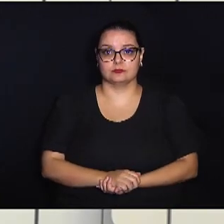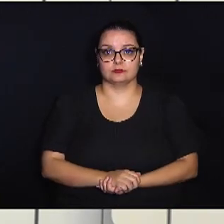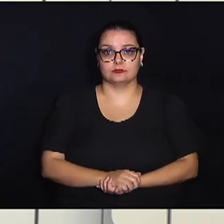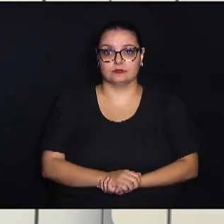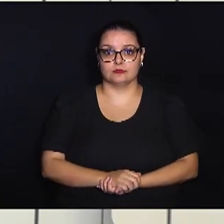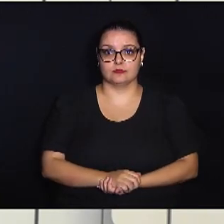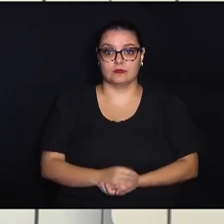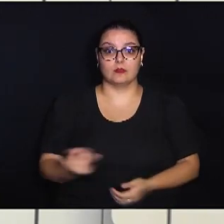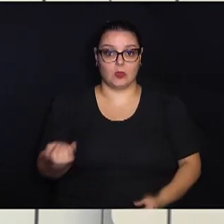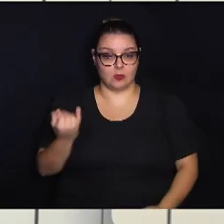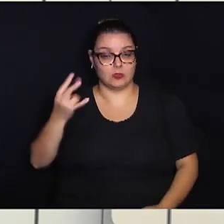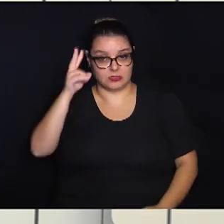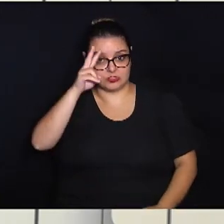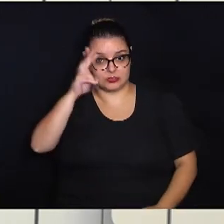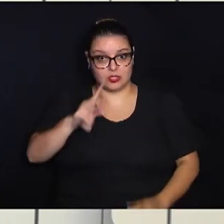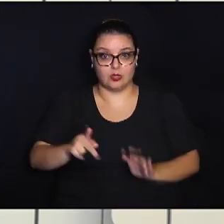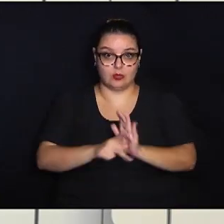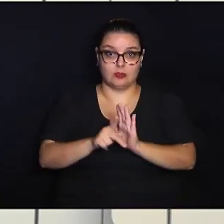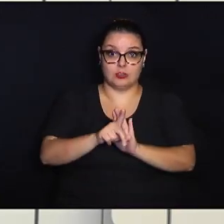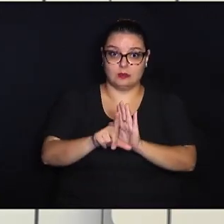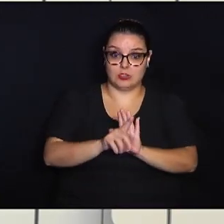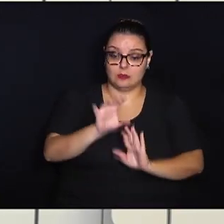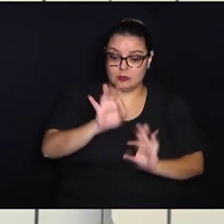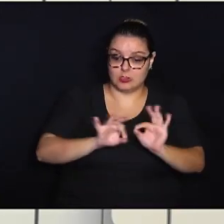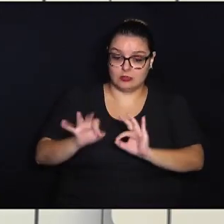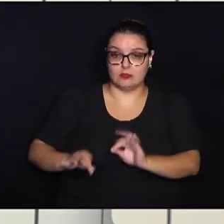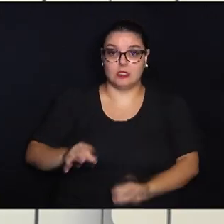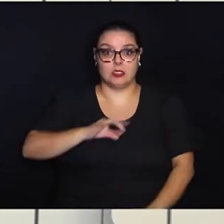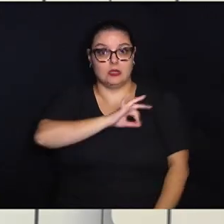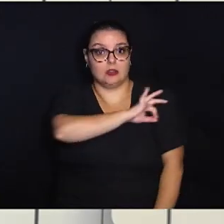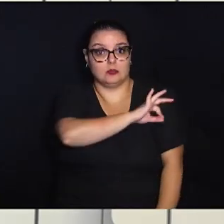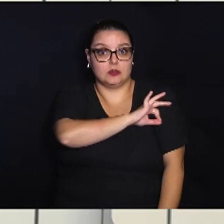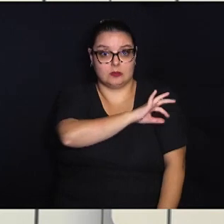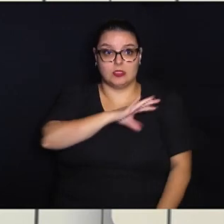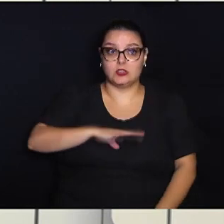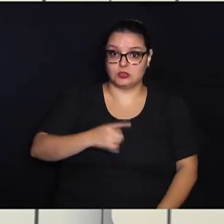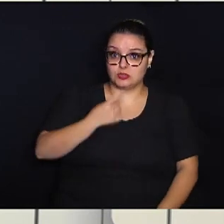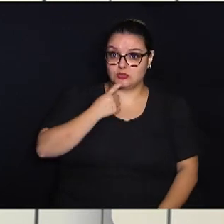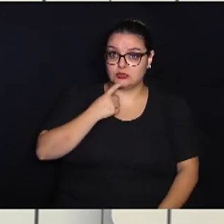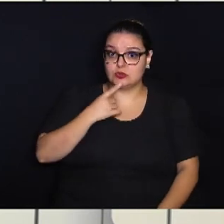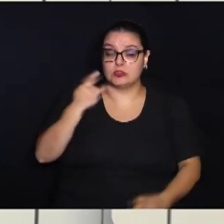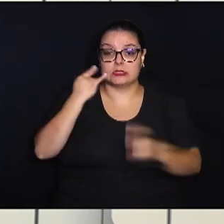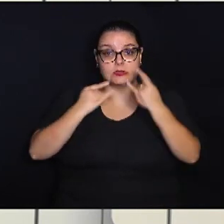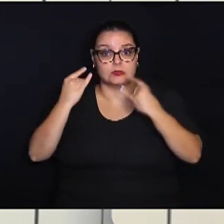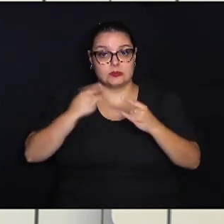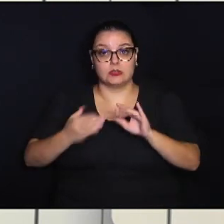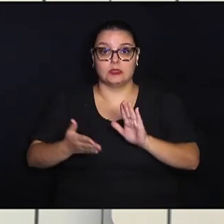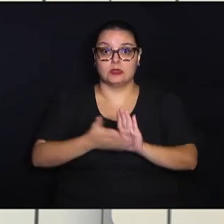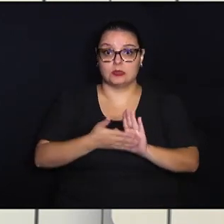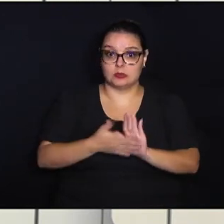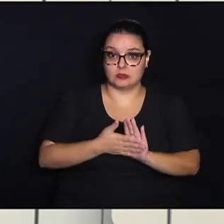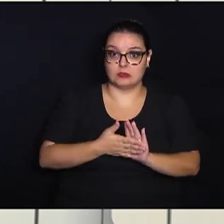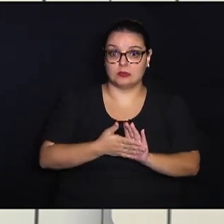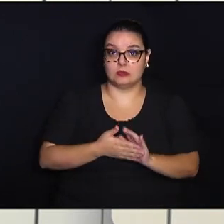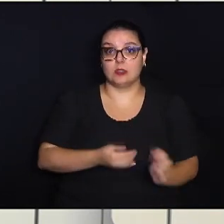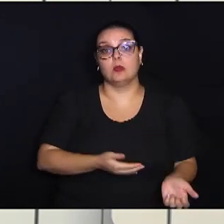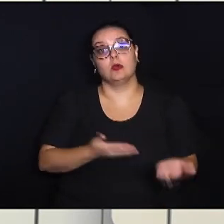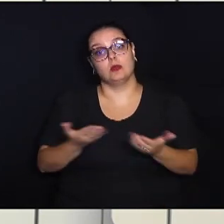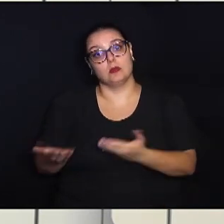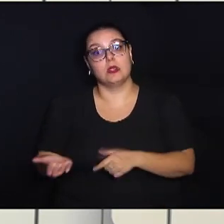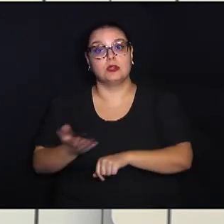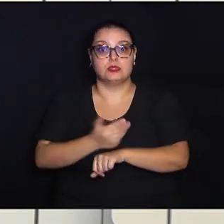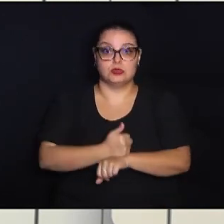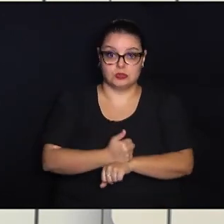Vale lembrar que o projeto de lei elaborado pela Prefeitura de Campinas foi inspirado em uma proposta apresentada